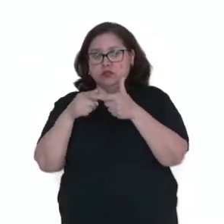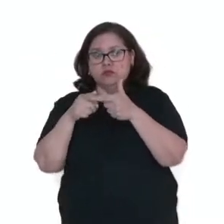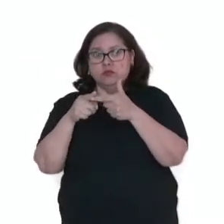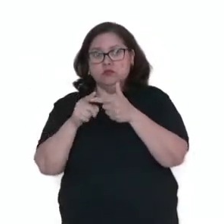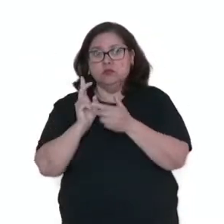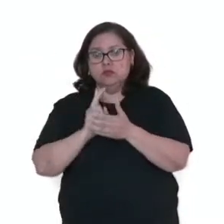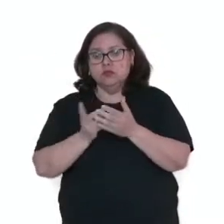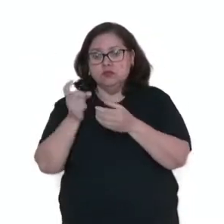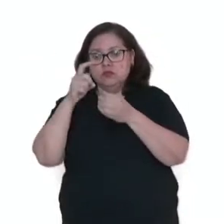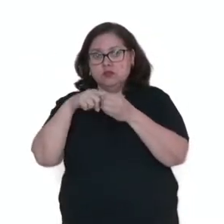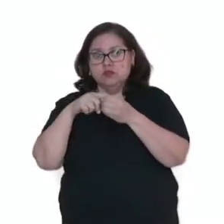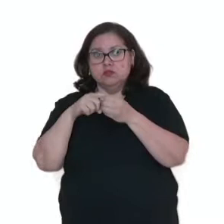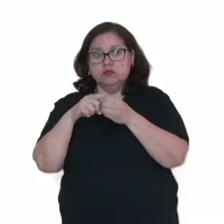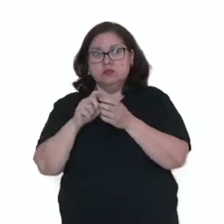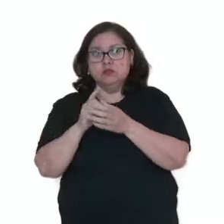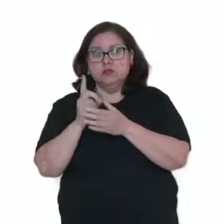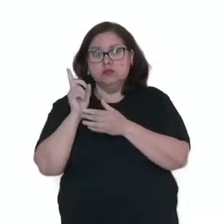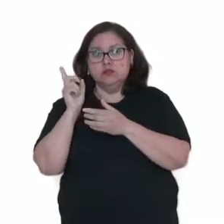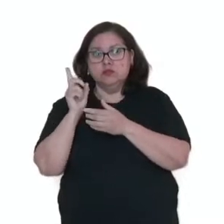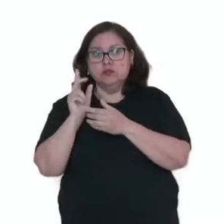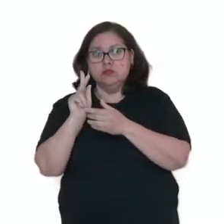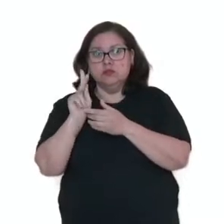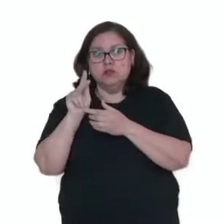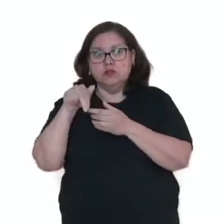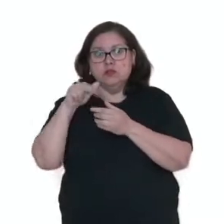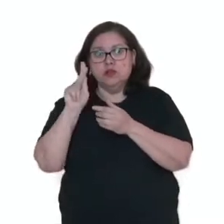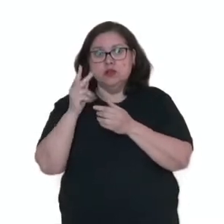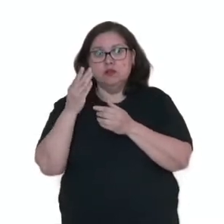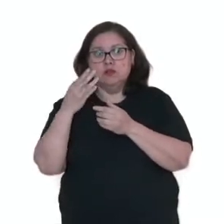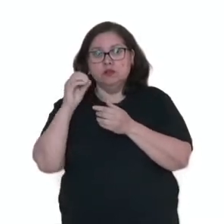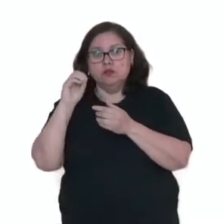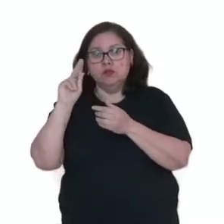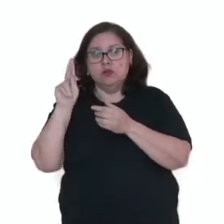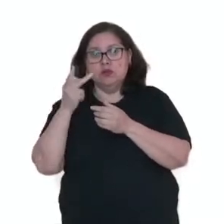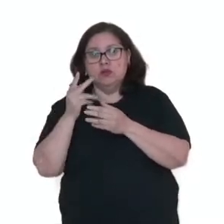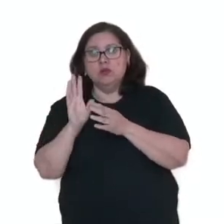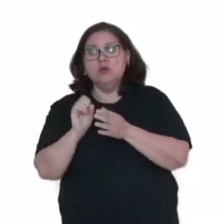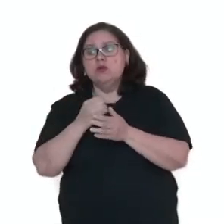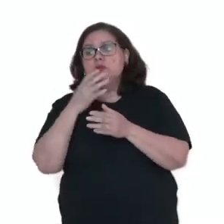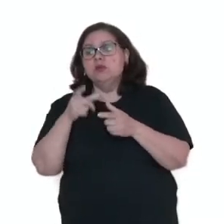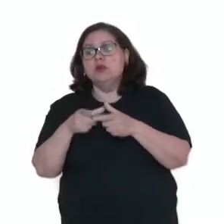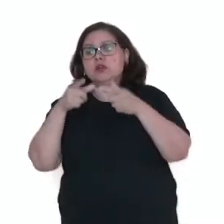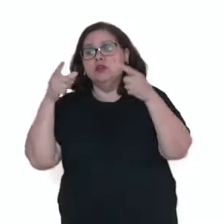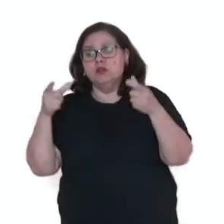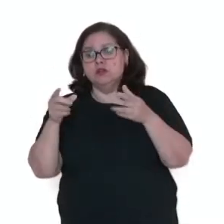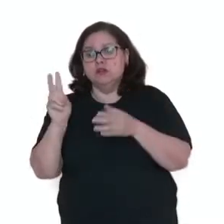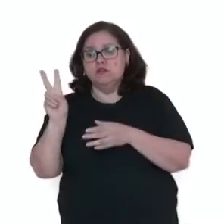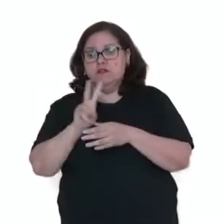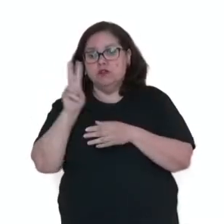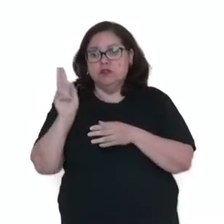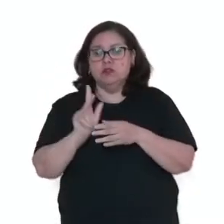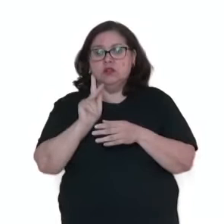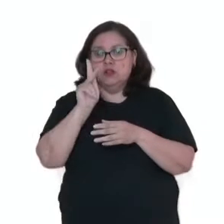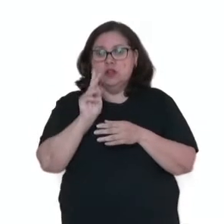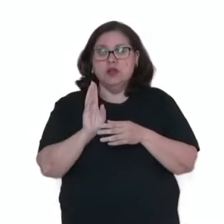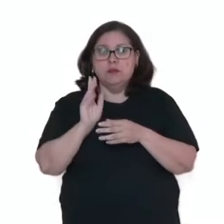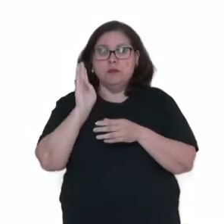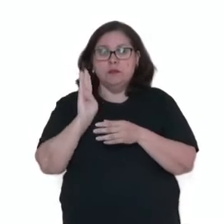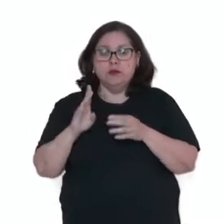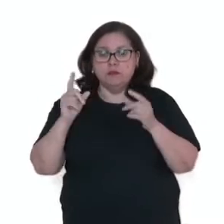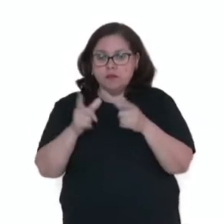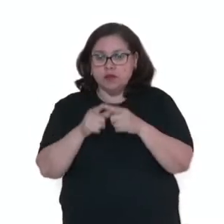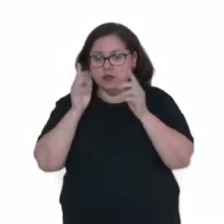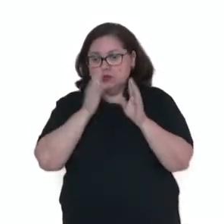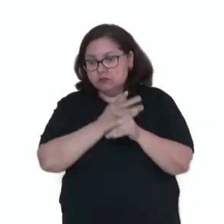pela concentração de hidróxido de amônio. E quanto maior for o valor de Kb,